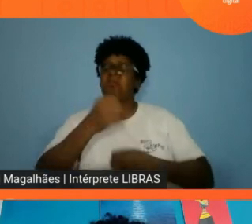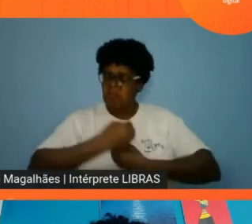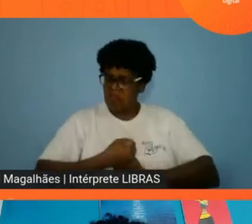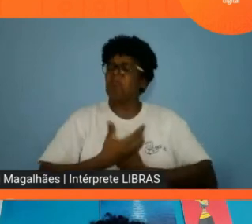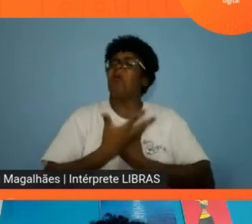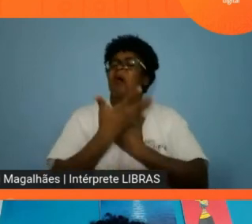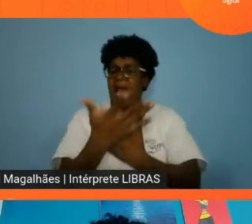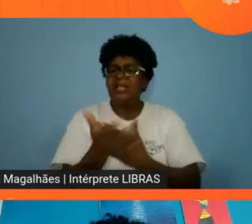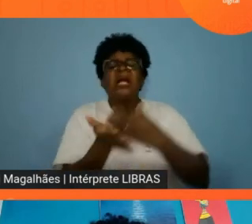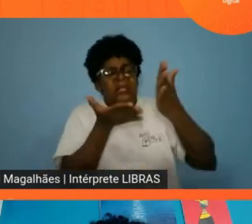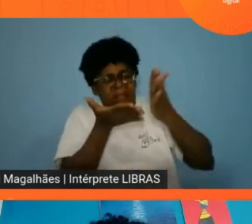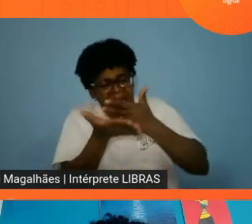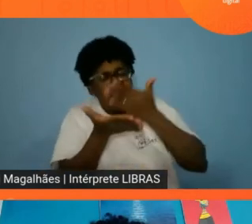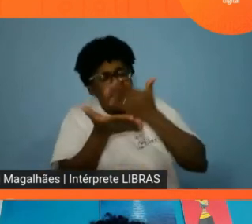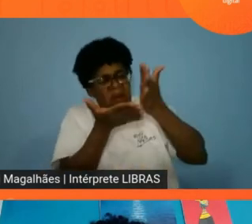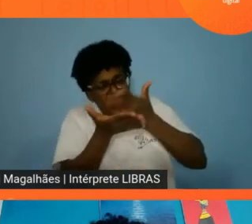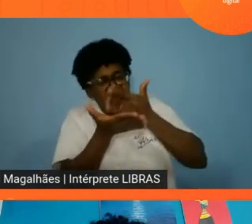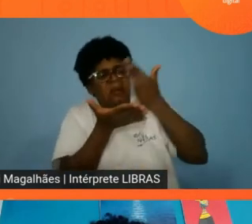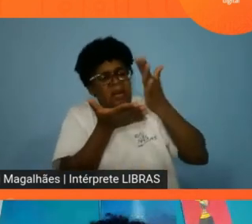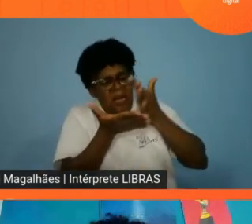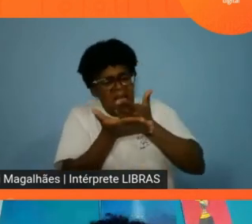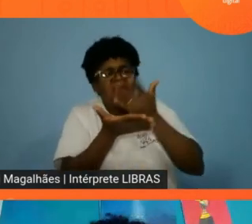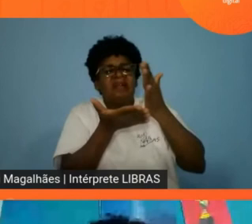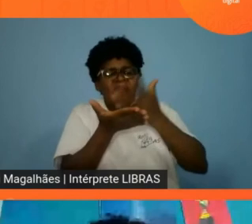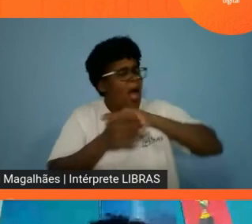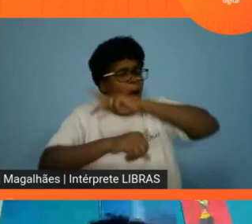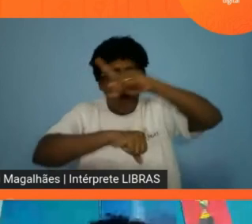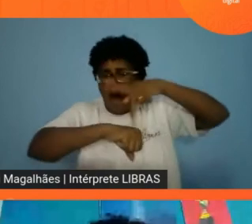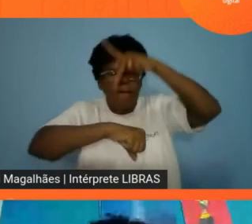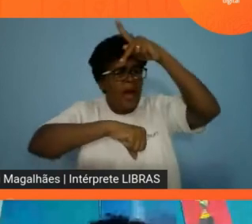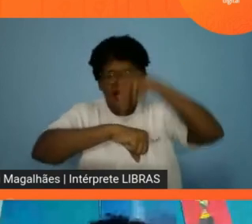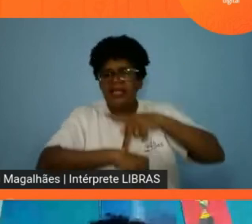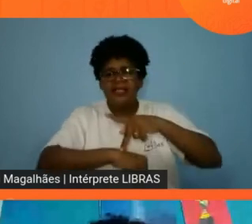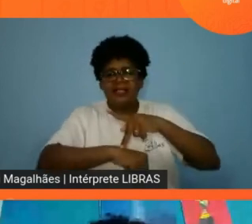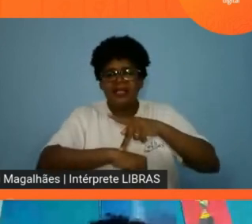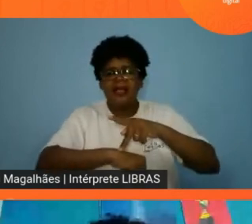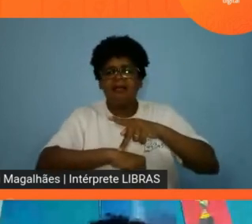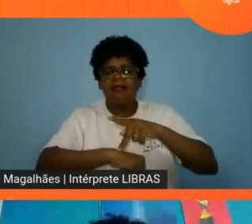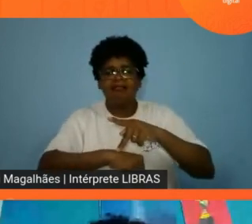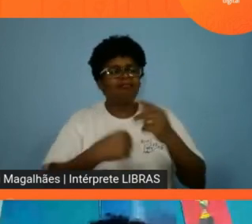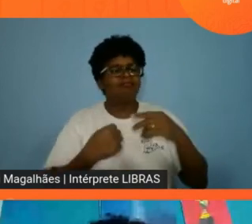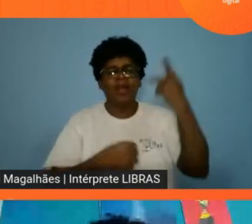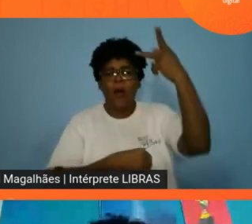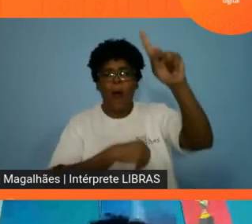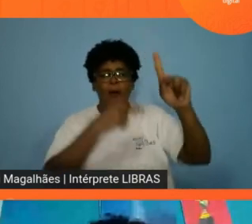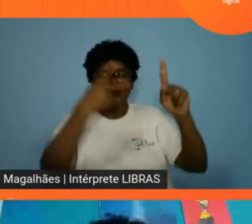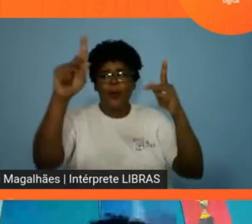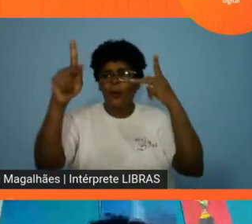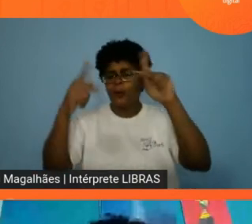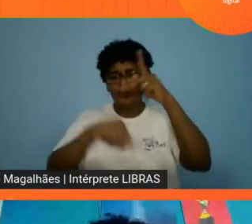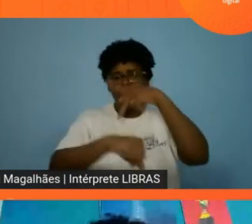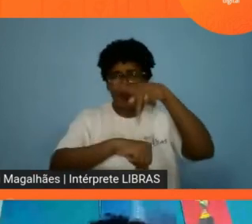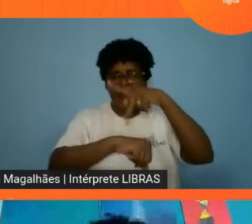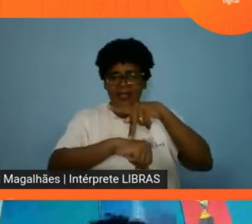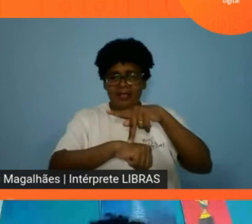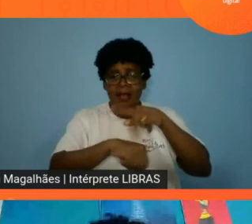livros traduzidos para mais de 13 línguas, e no Brasil ela não é conhecida. Ela não é reconhecida,